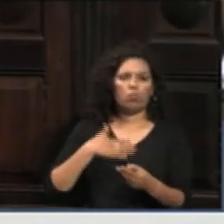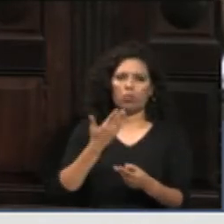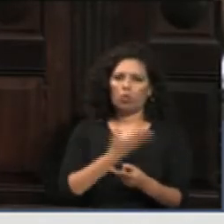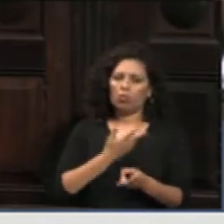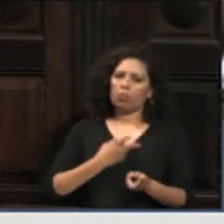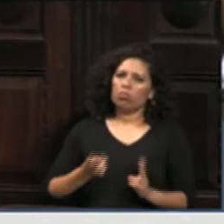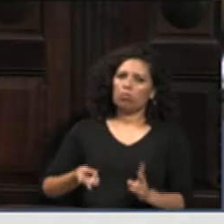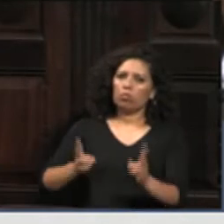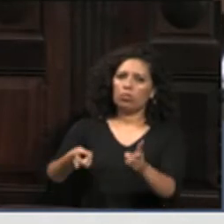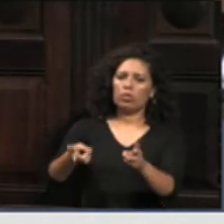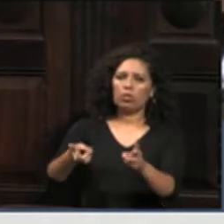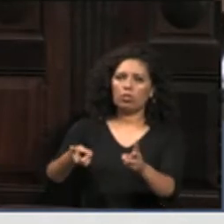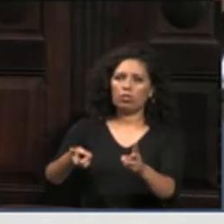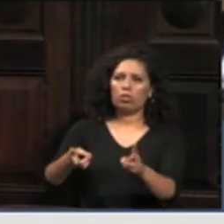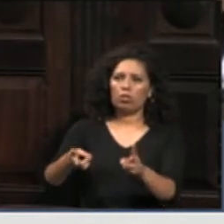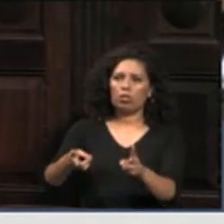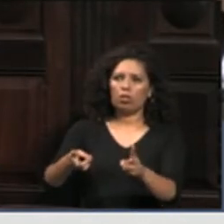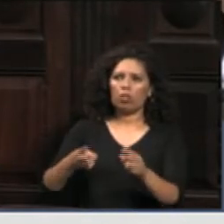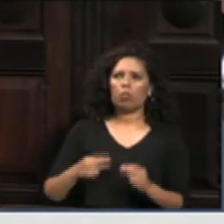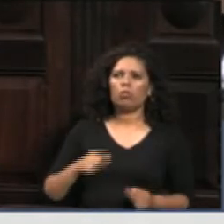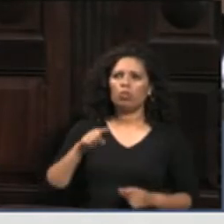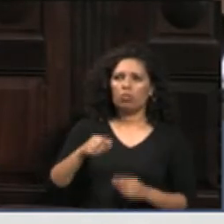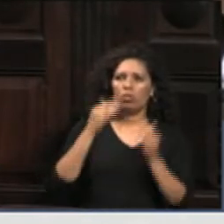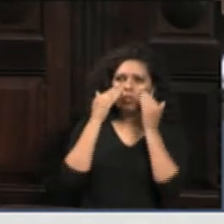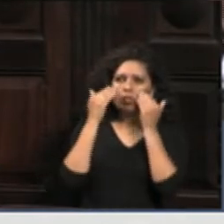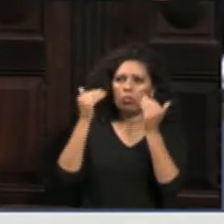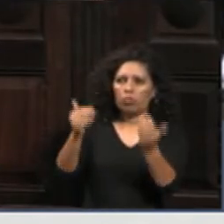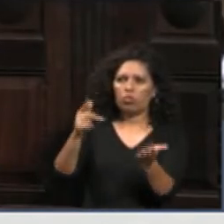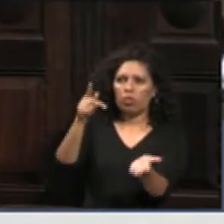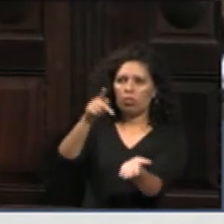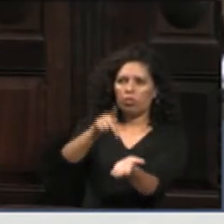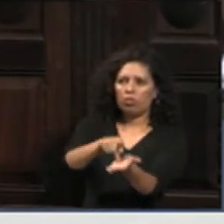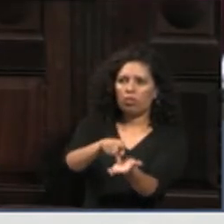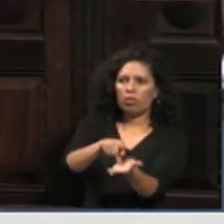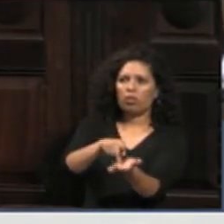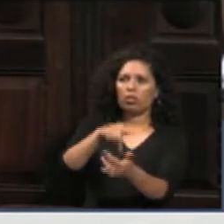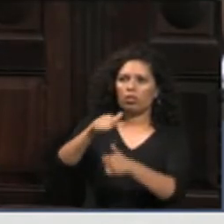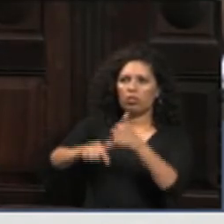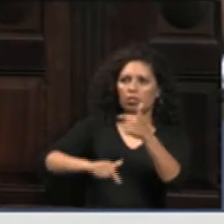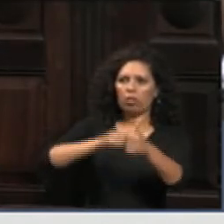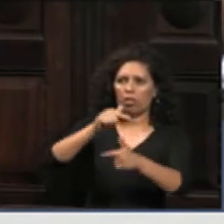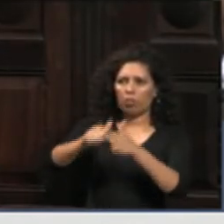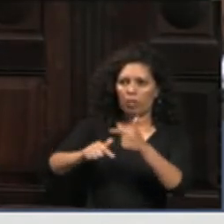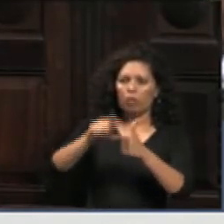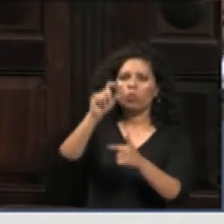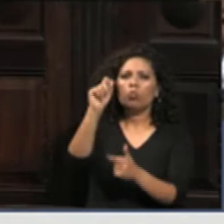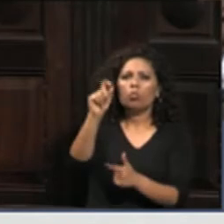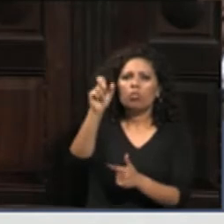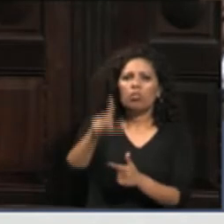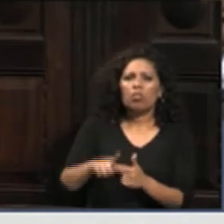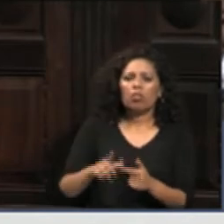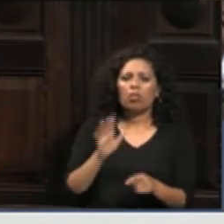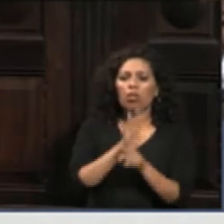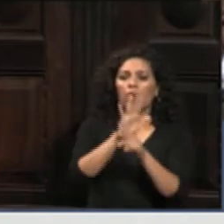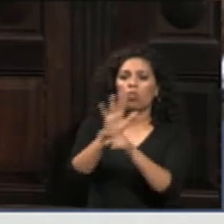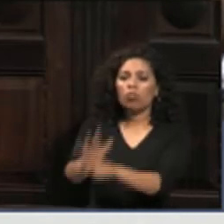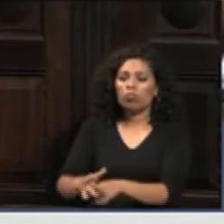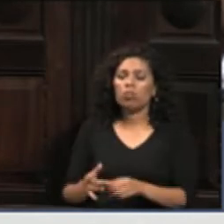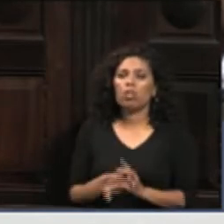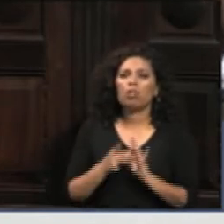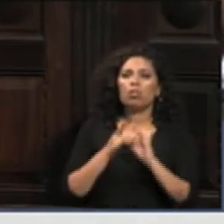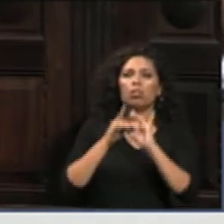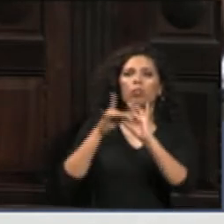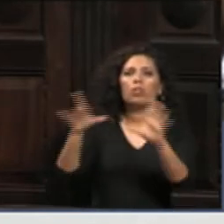contrários. Vossa Excelência deu a verdadeira demonstração do que é defender as liberdades